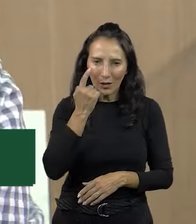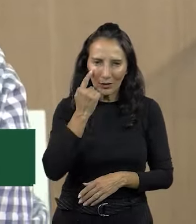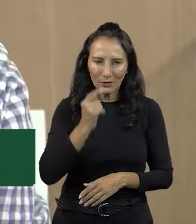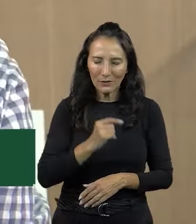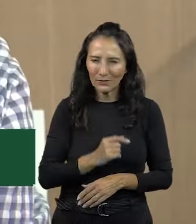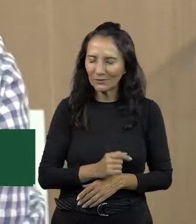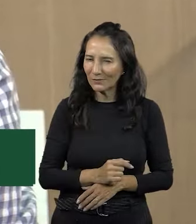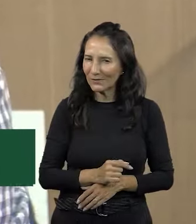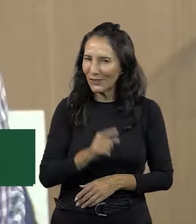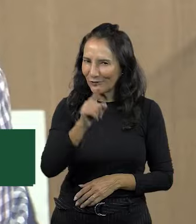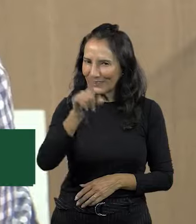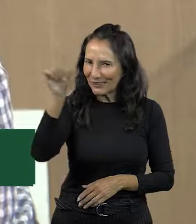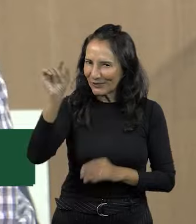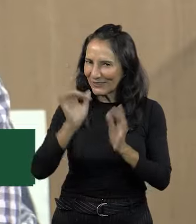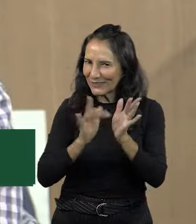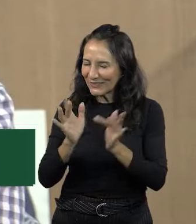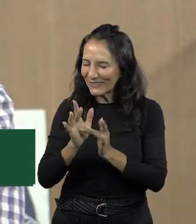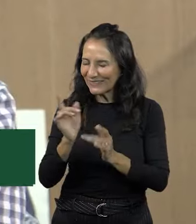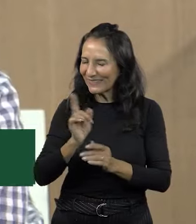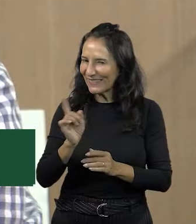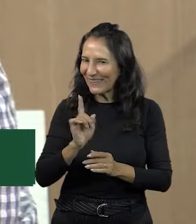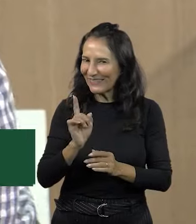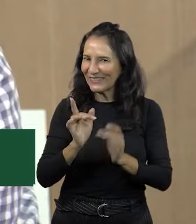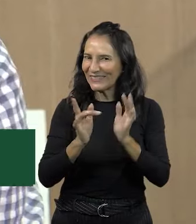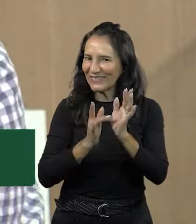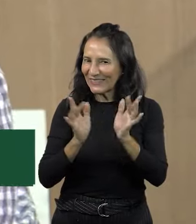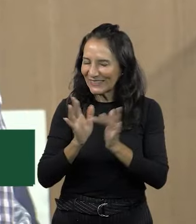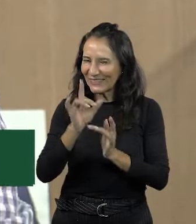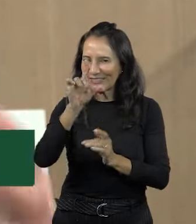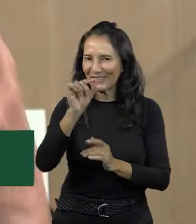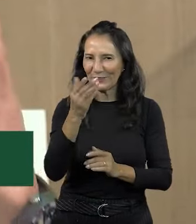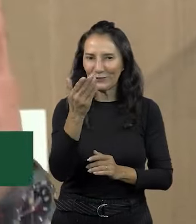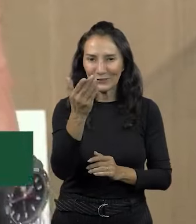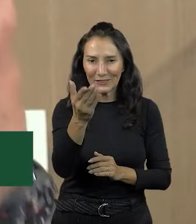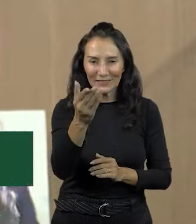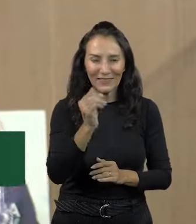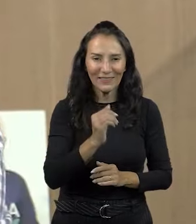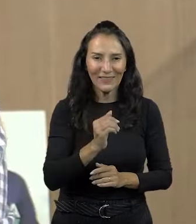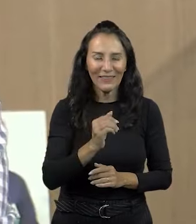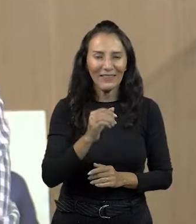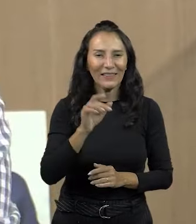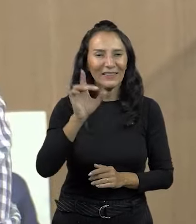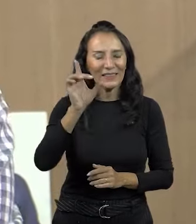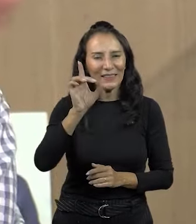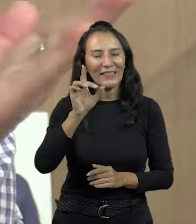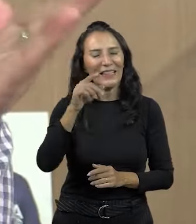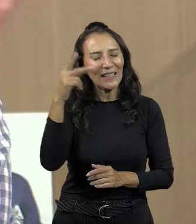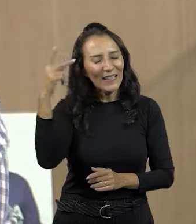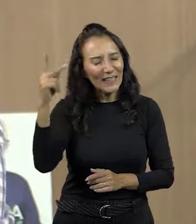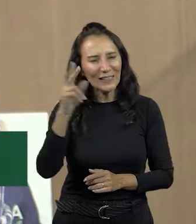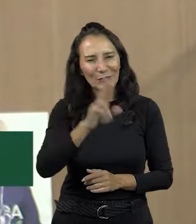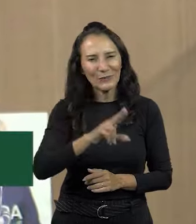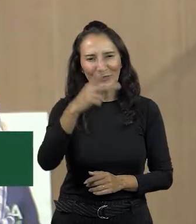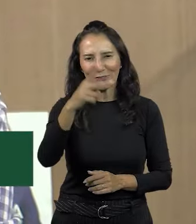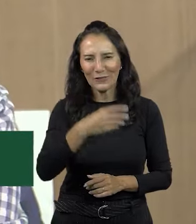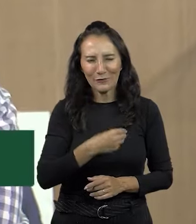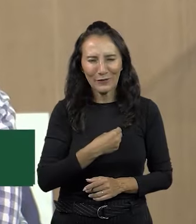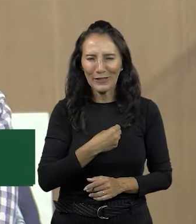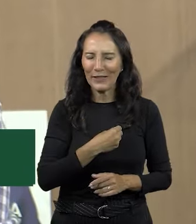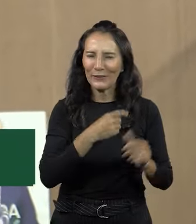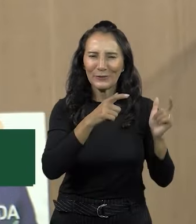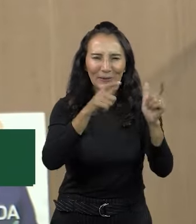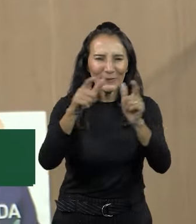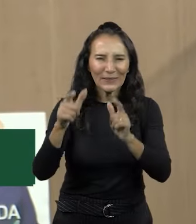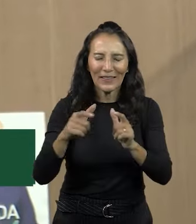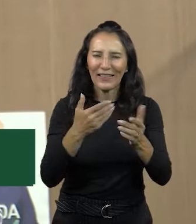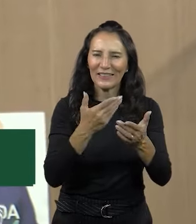não foi você que escolheu Jesus ele te escolheu e que você você seja um grande instrumento na sua família na escola